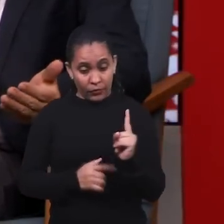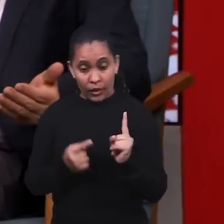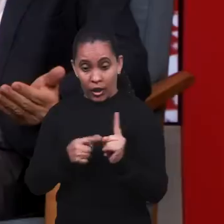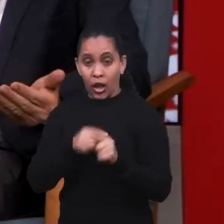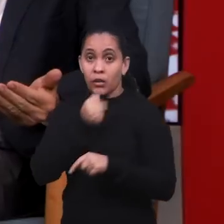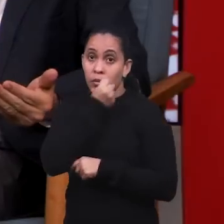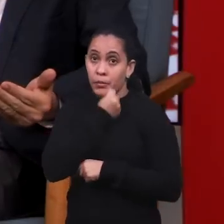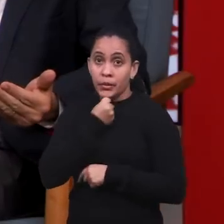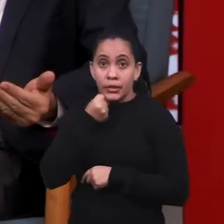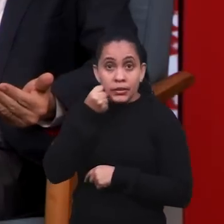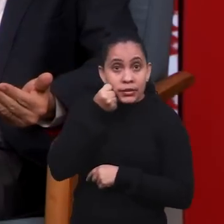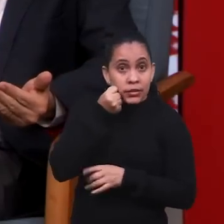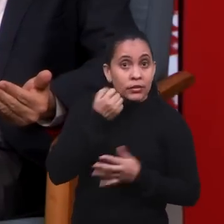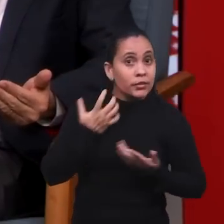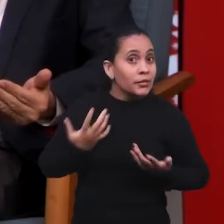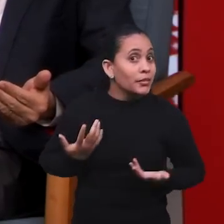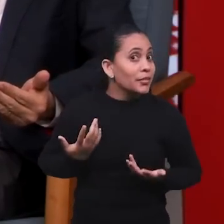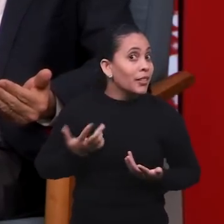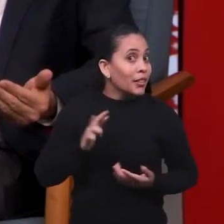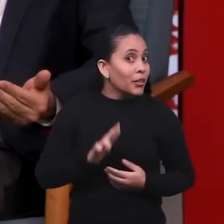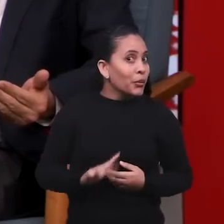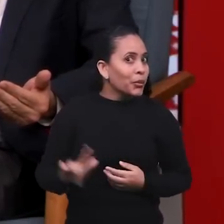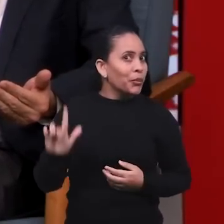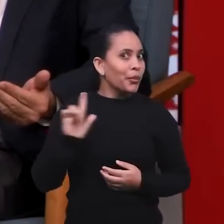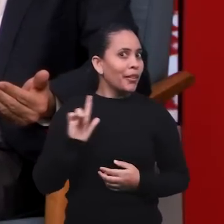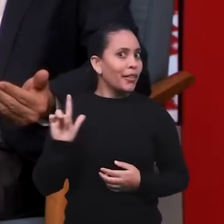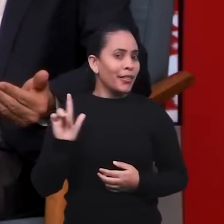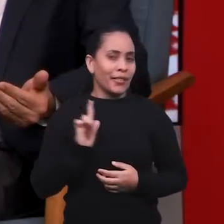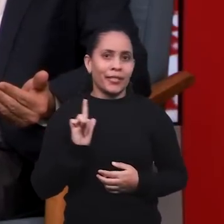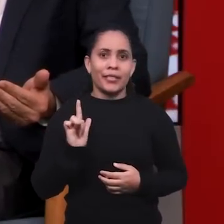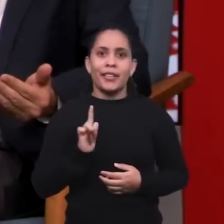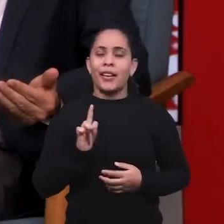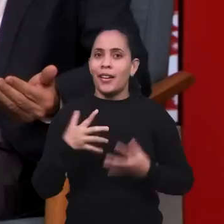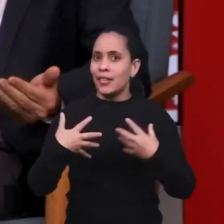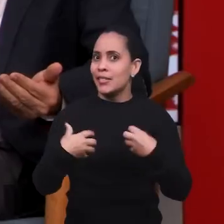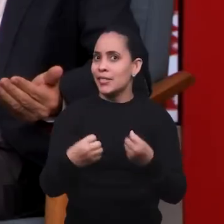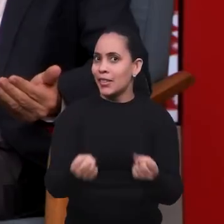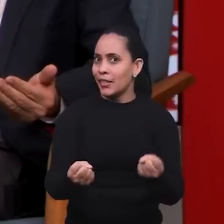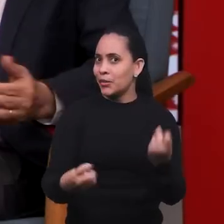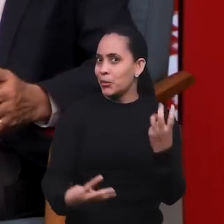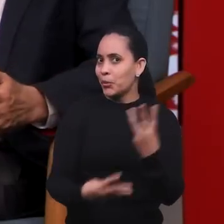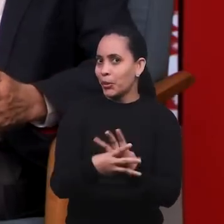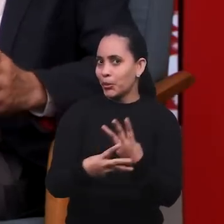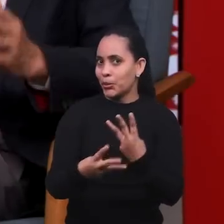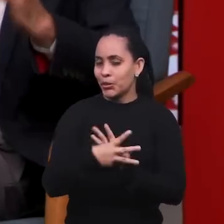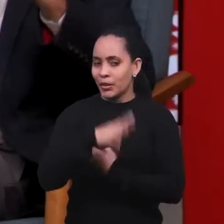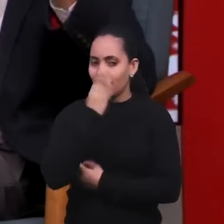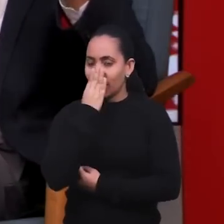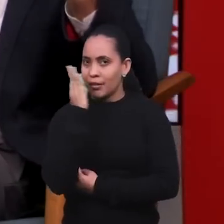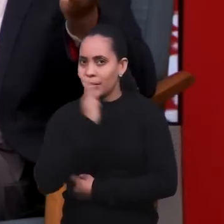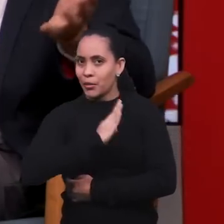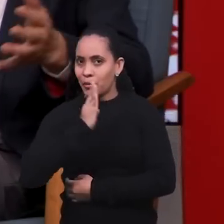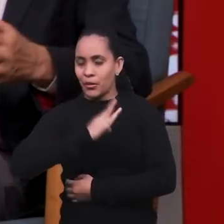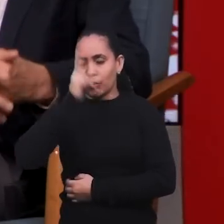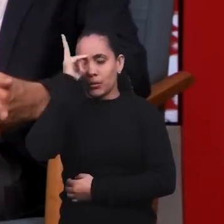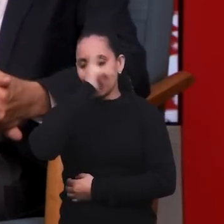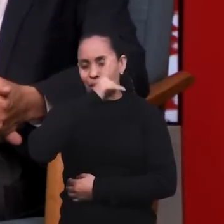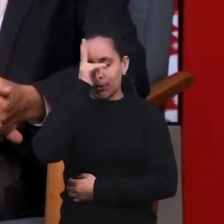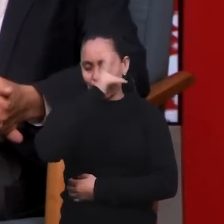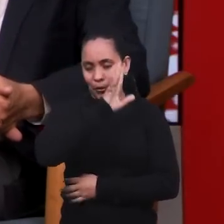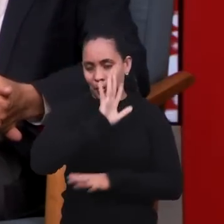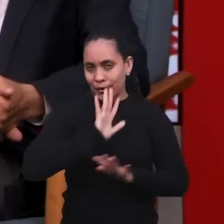e o samaritano, ele não era bem visto pelo judeu, ele era rejeitado. Tem uma história